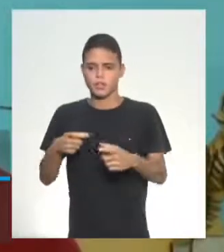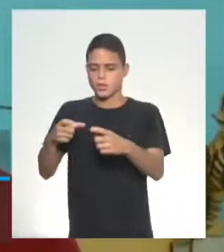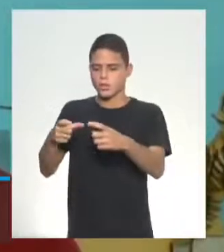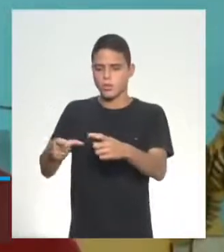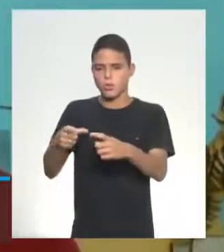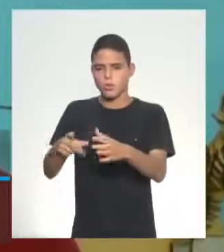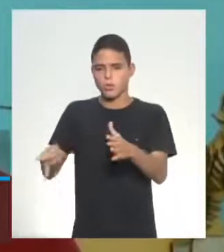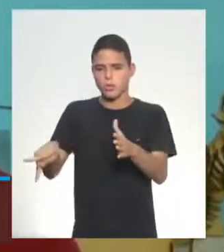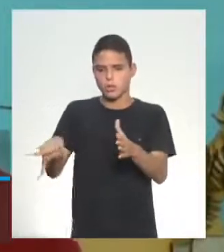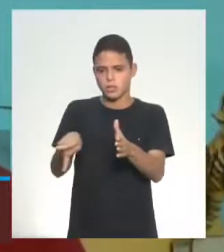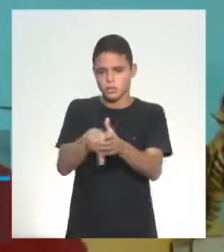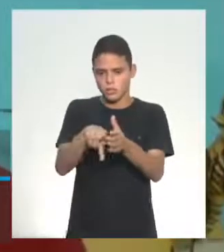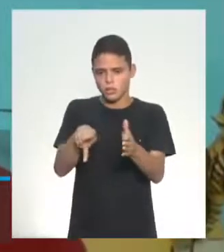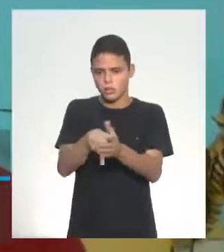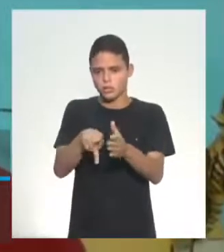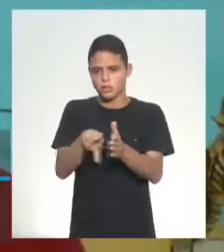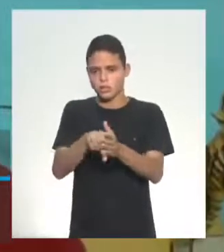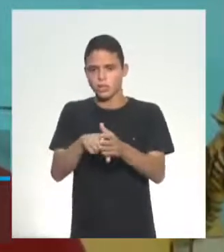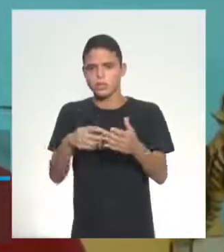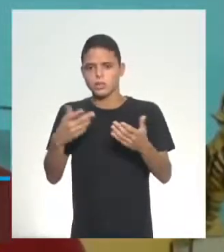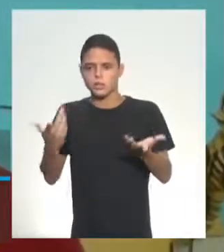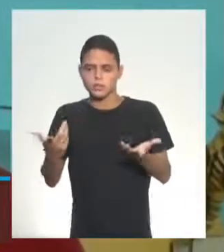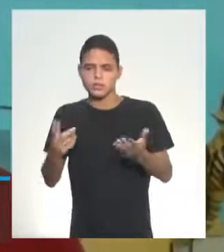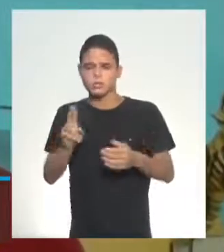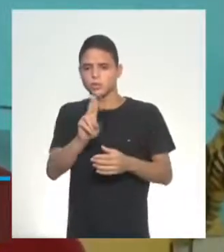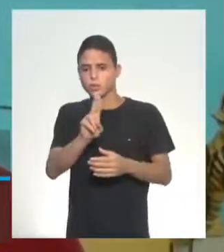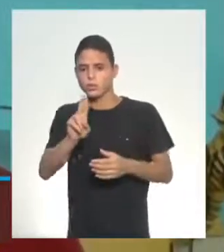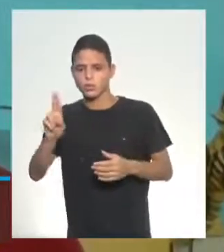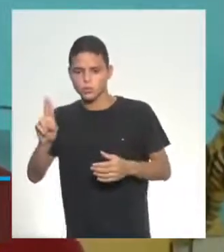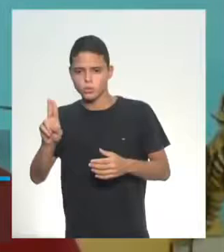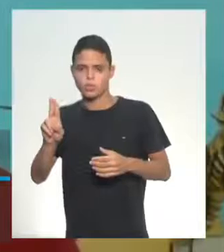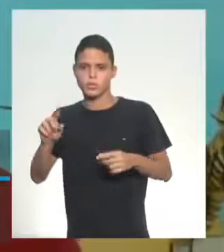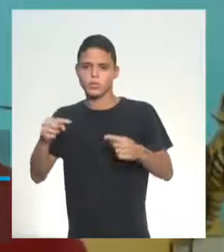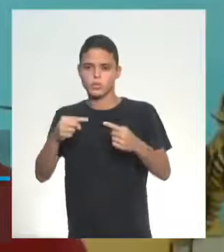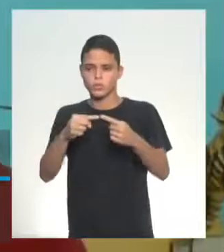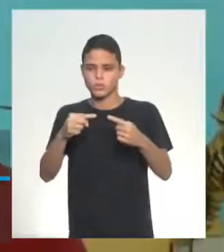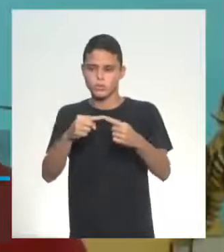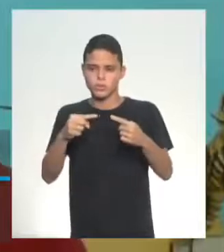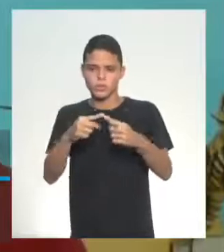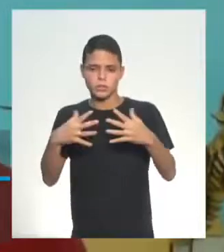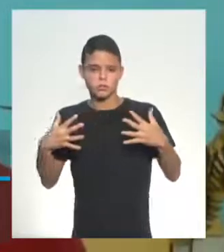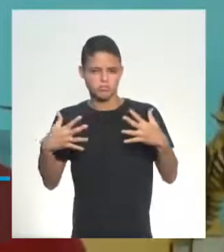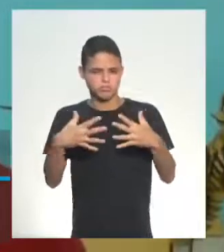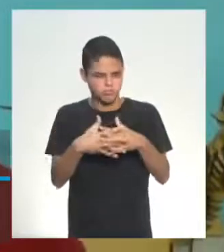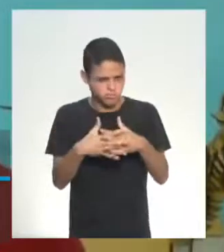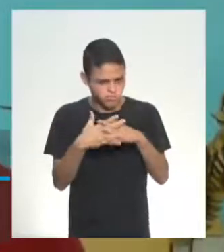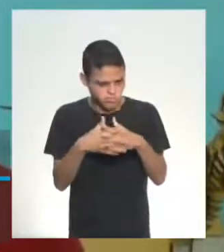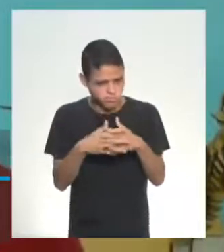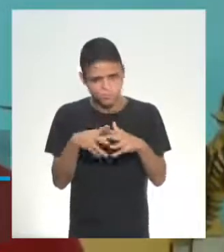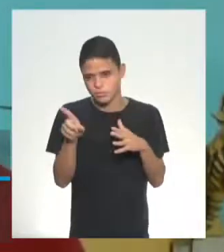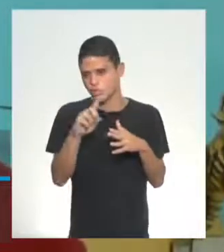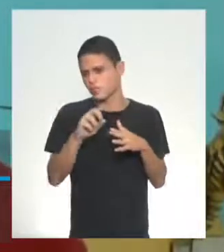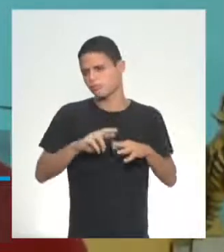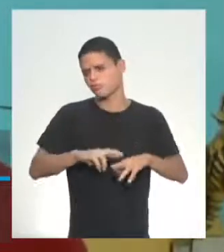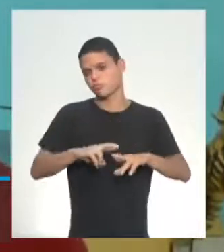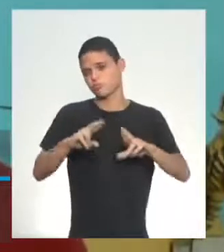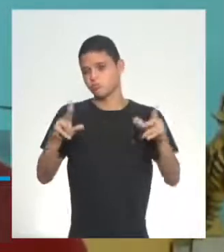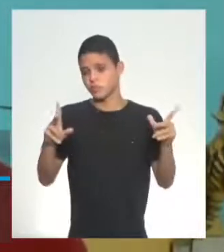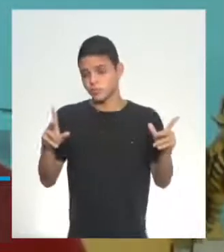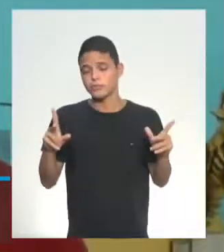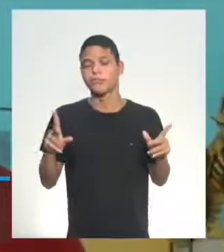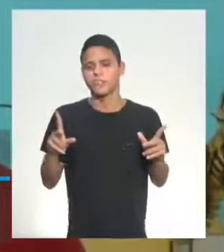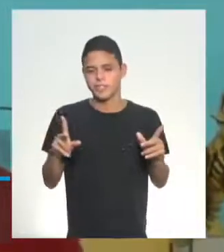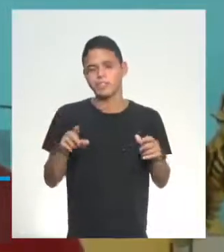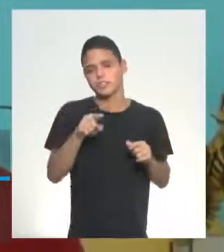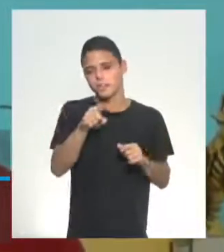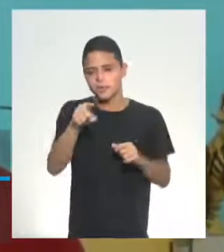Programação Descomplicada. Esse ambiente já tem o foco no desenvolvimento de tecnologia plugada e desplugada para